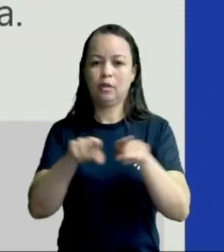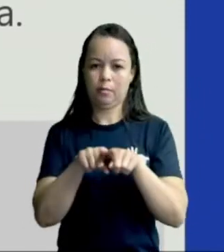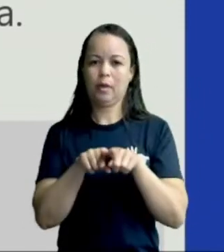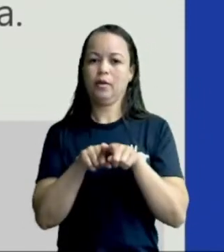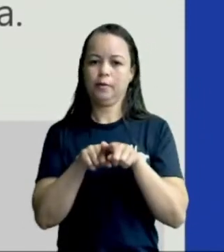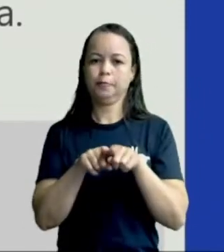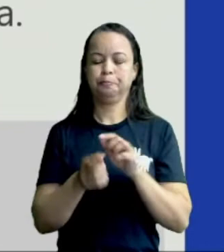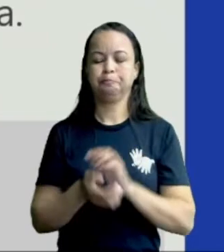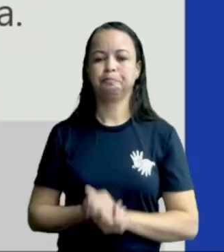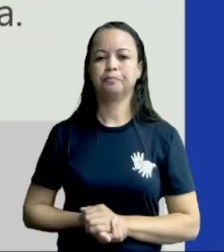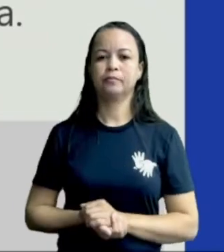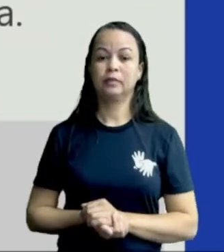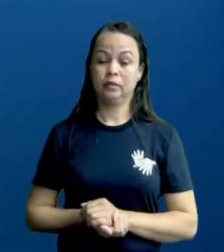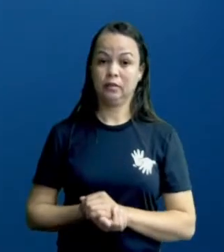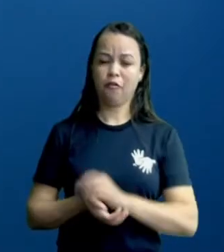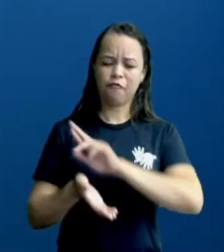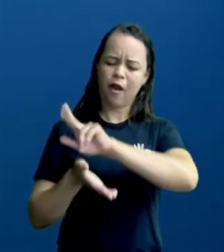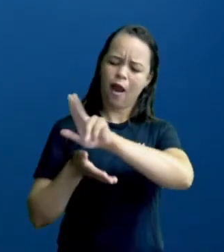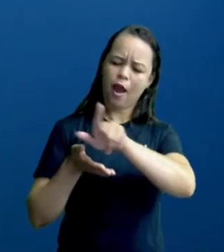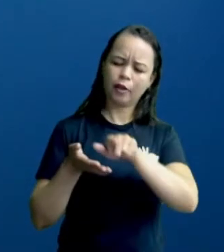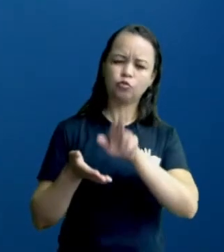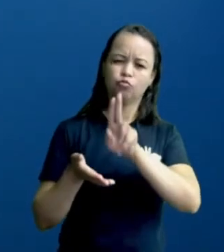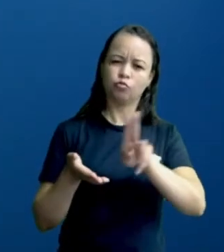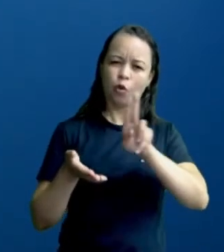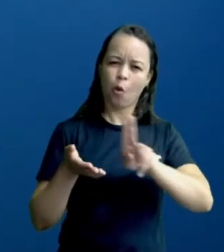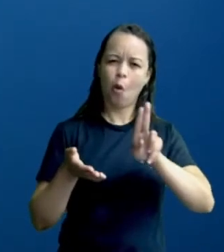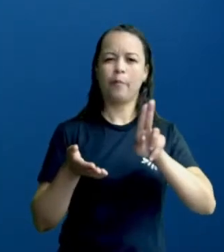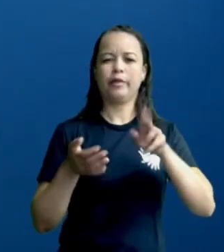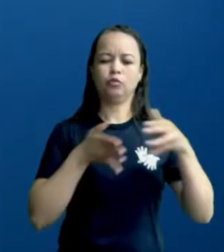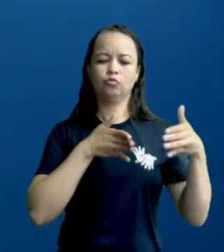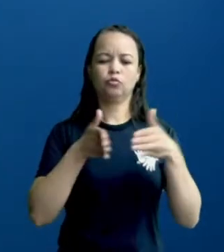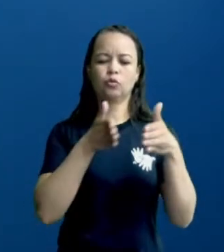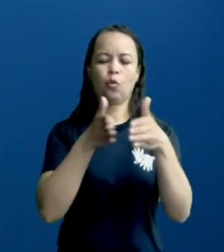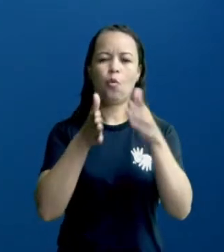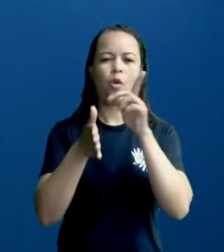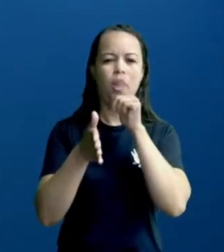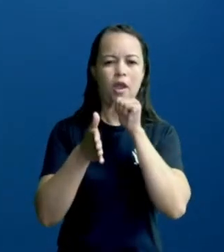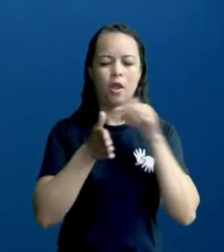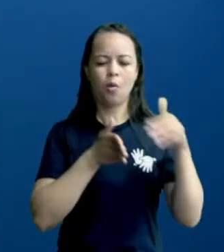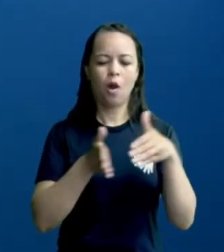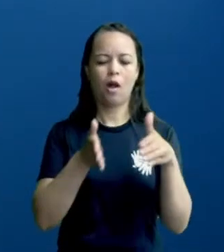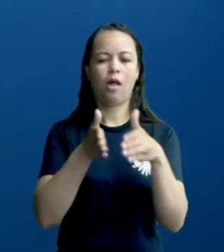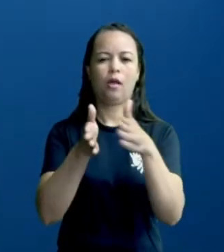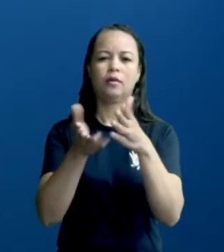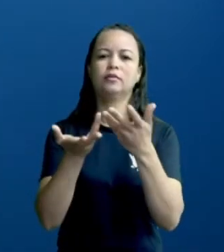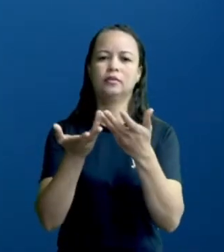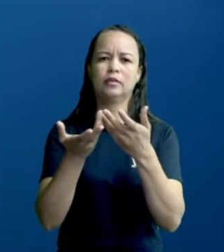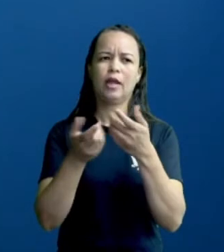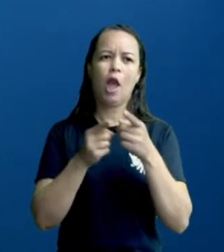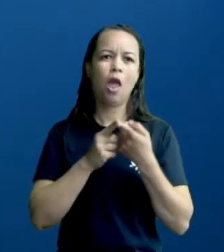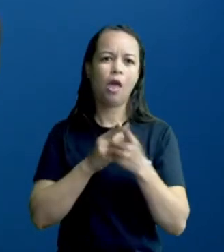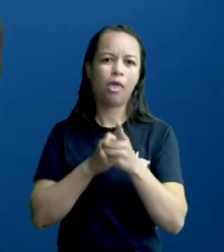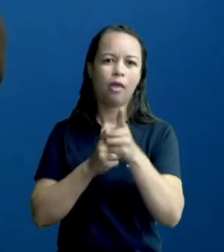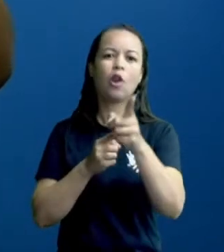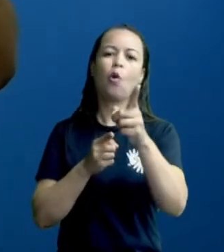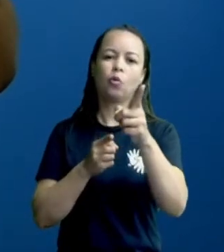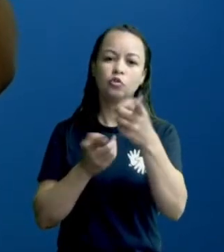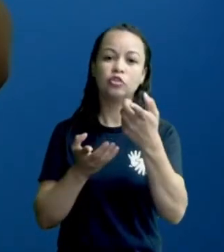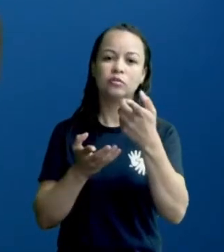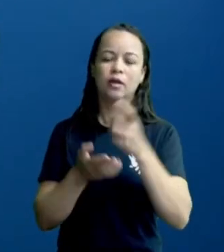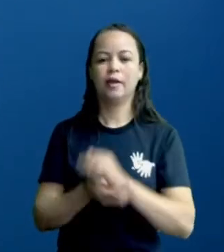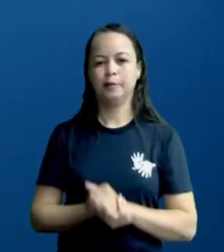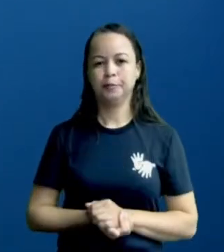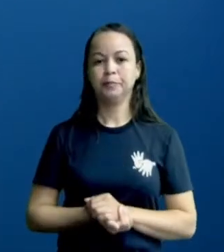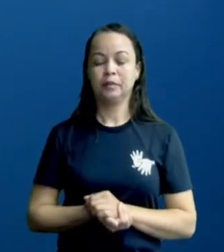de Primavera. Vê só, é um percurso, né? Porque Primavera é lá no chão. É um percurso.